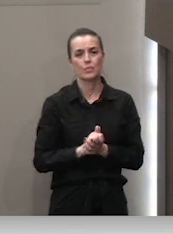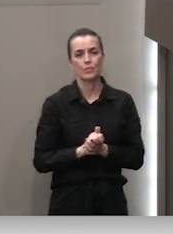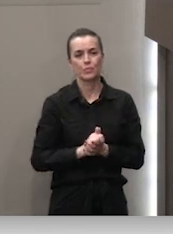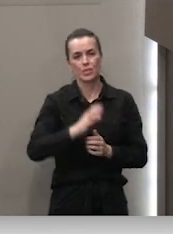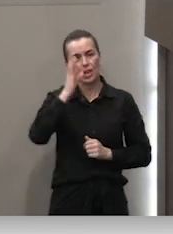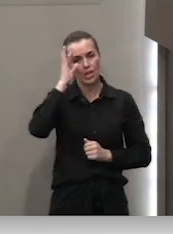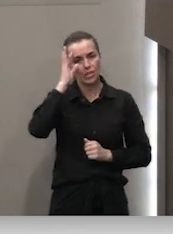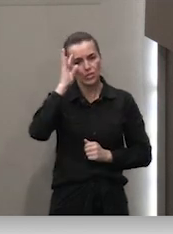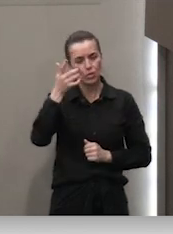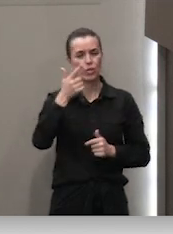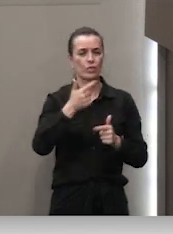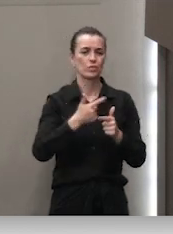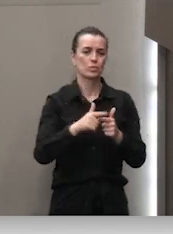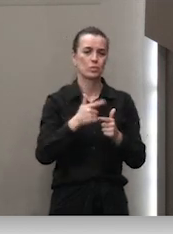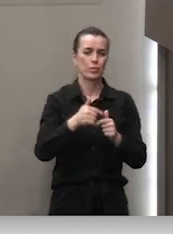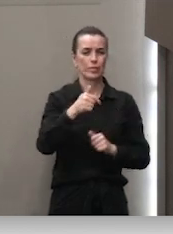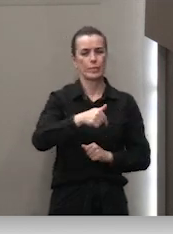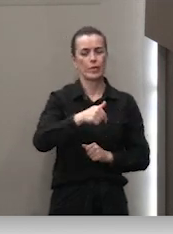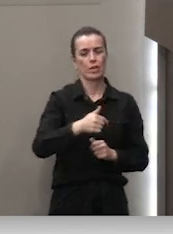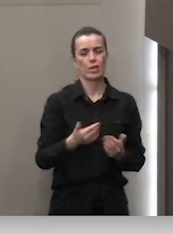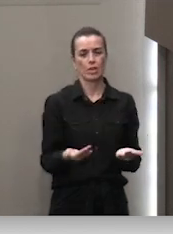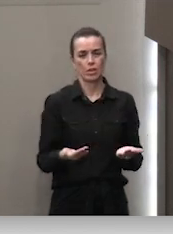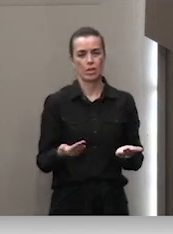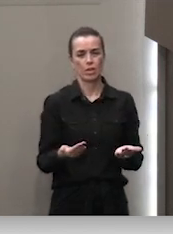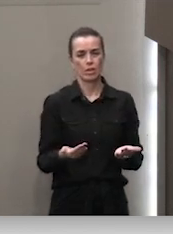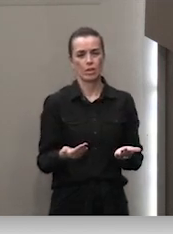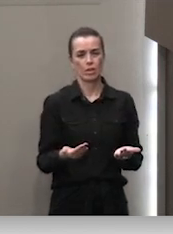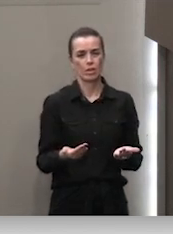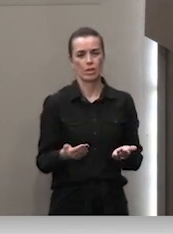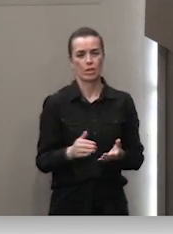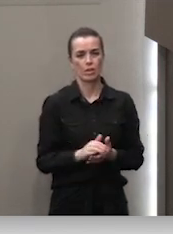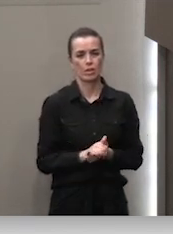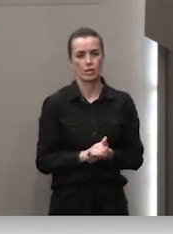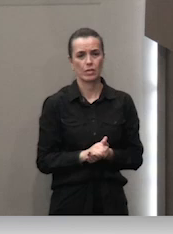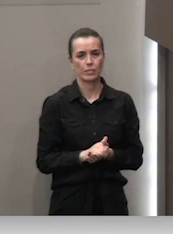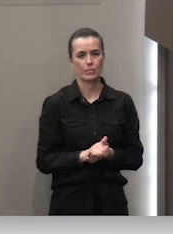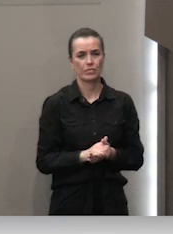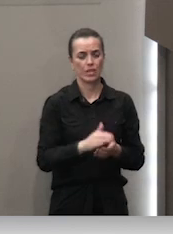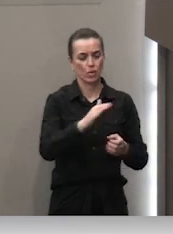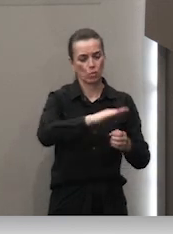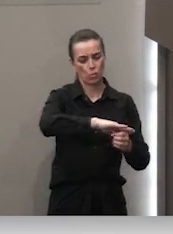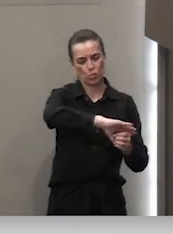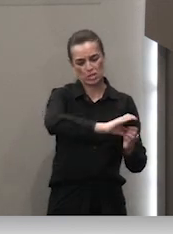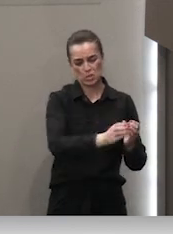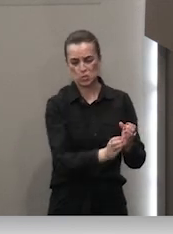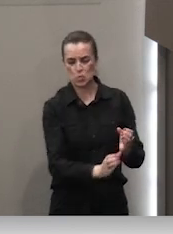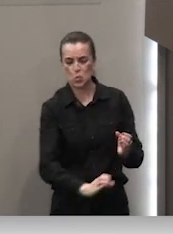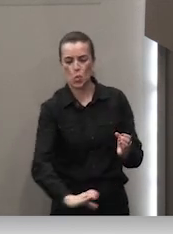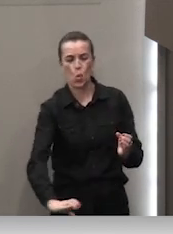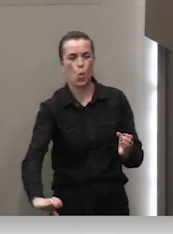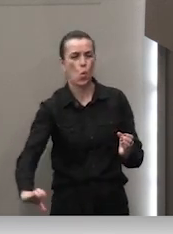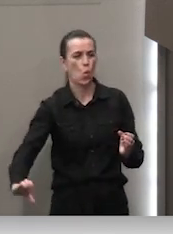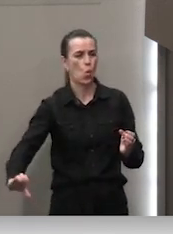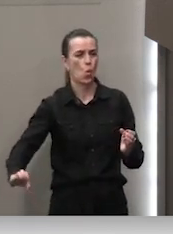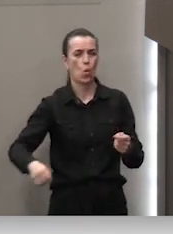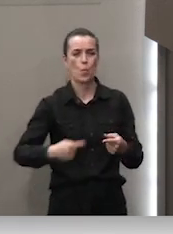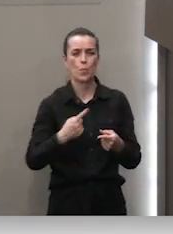resolve esse meu problema aqui, desse esgoto aqui,